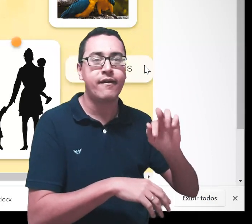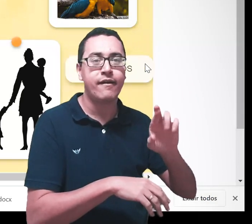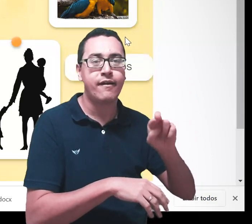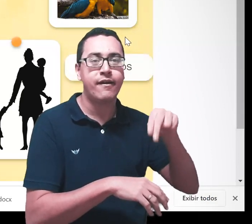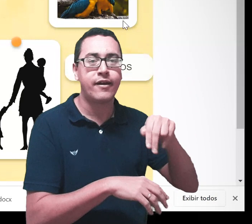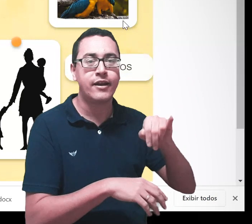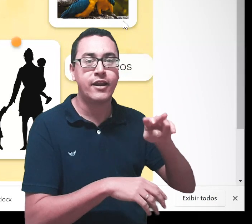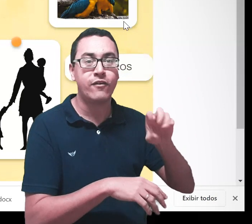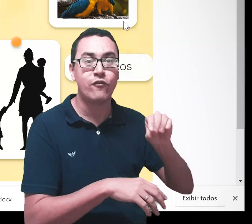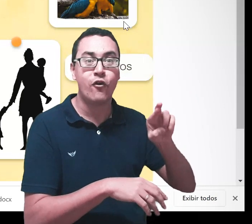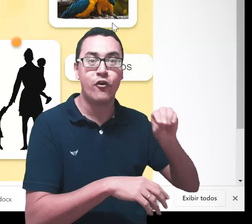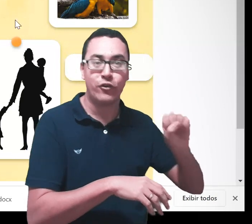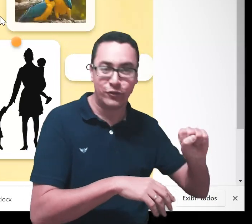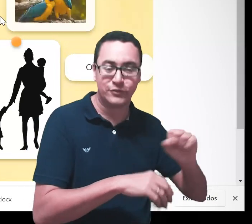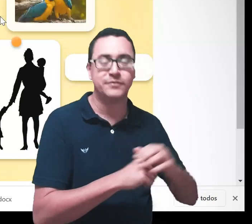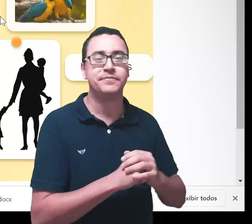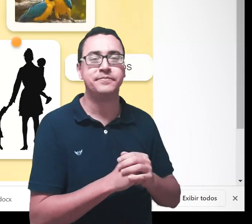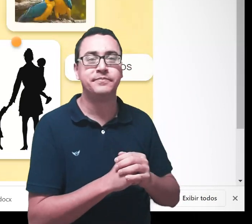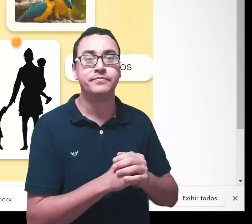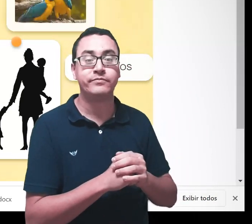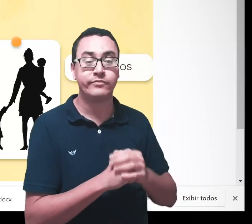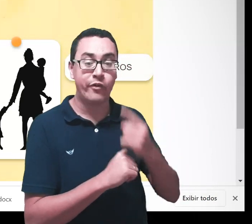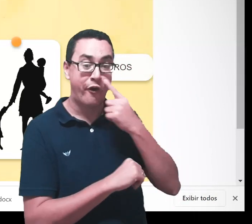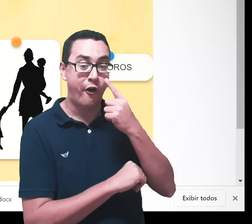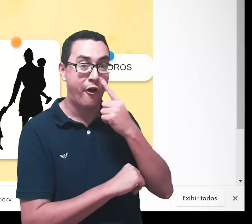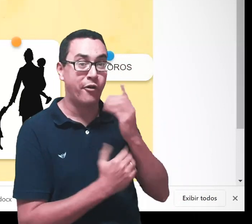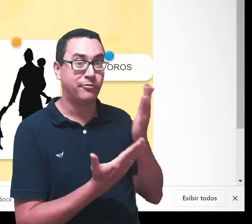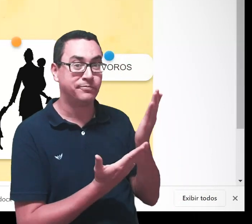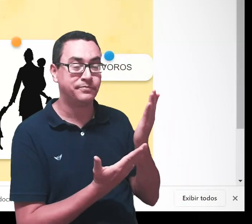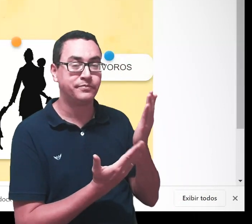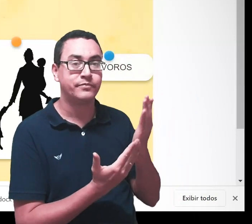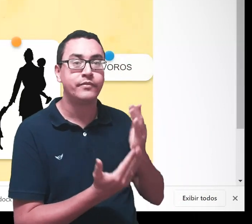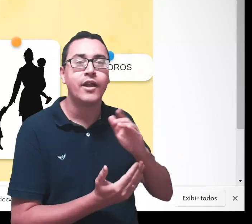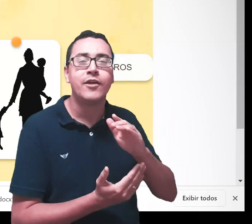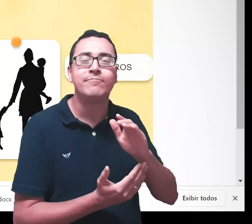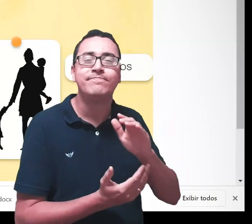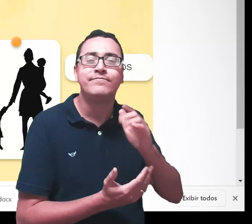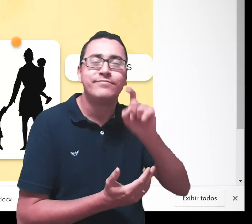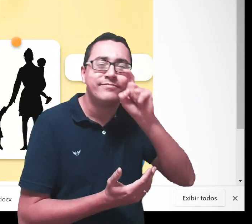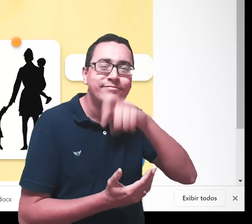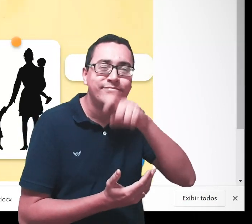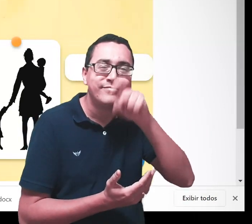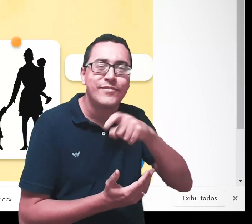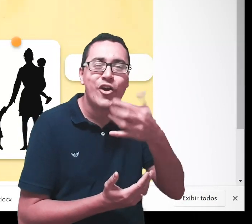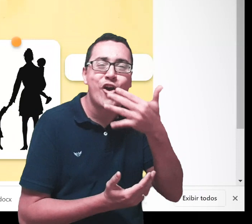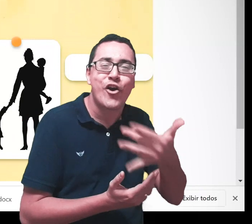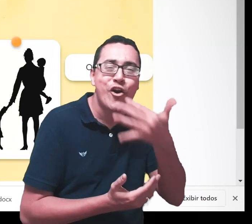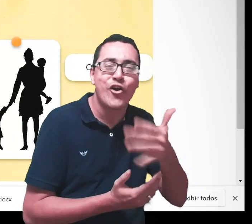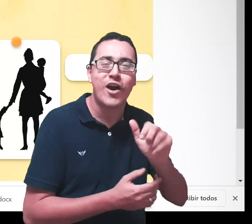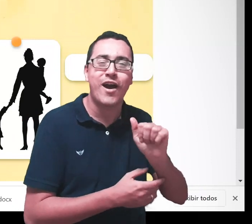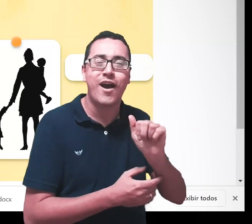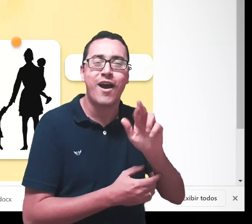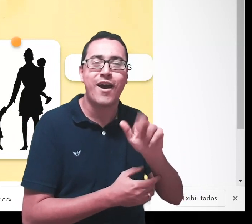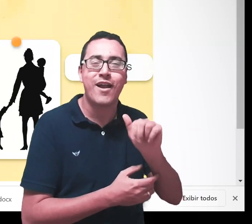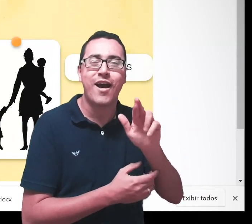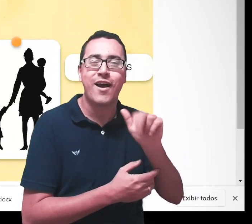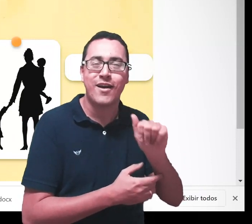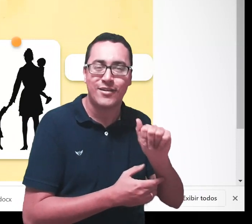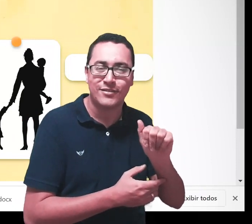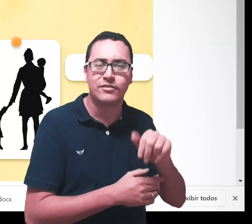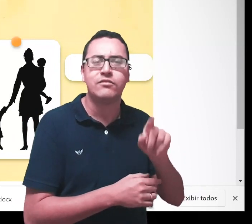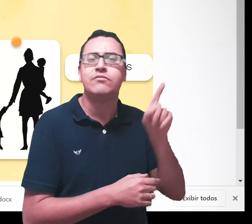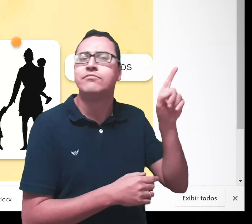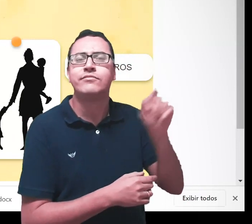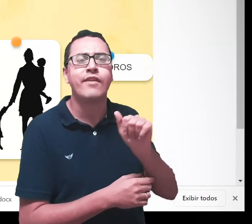Vamos passar para a próxima. Olha aqui, vamos pegar essa. As araras. Eu falei para